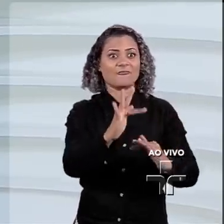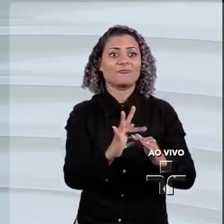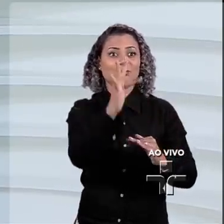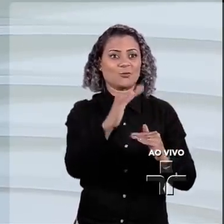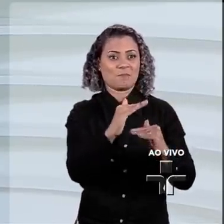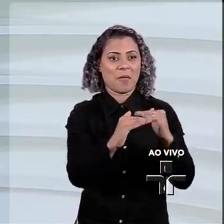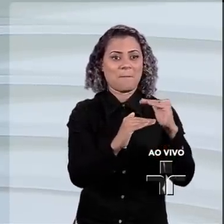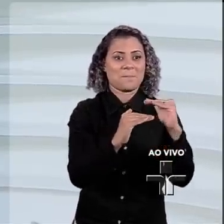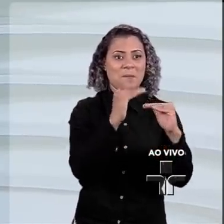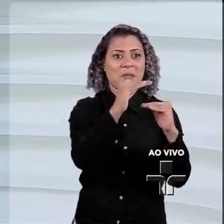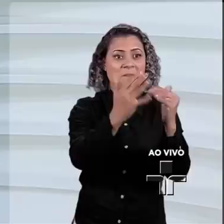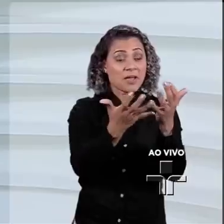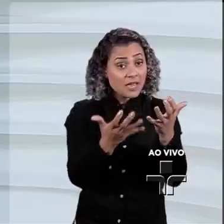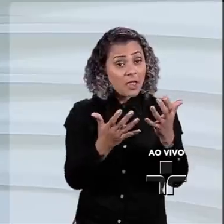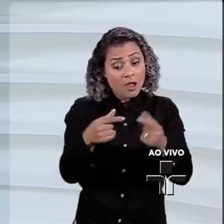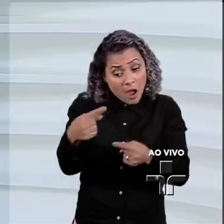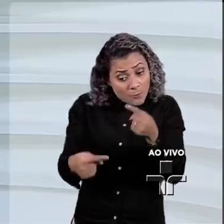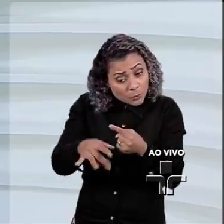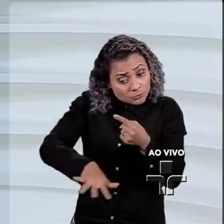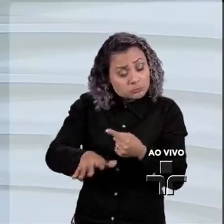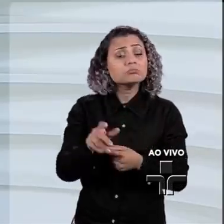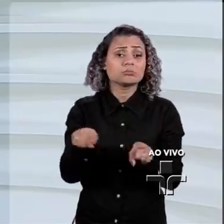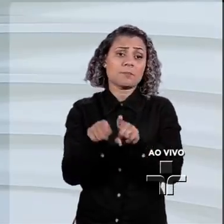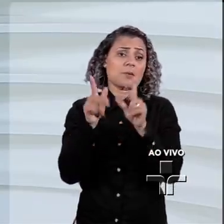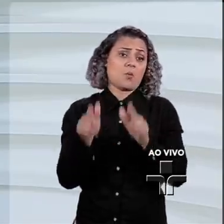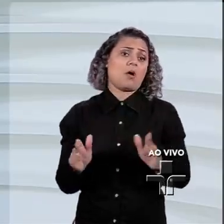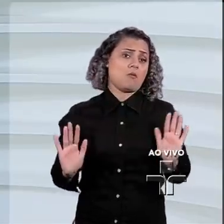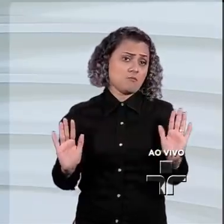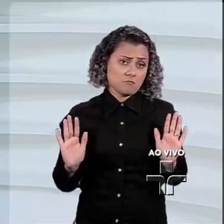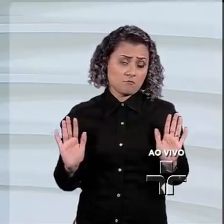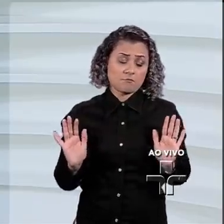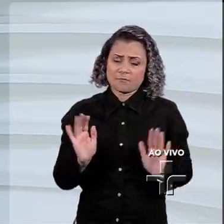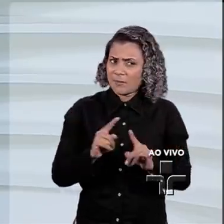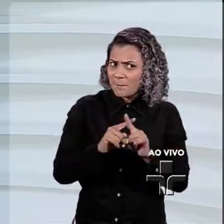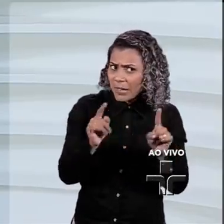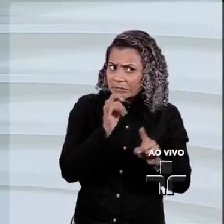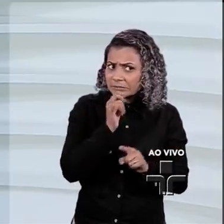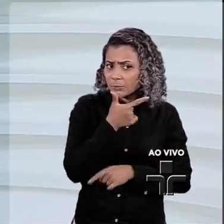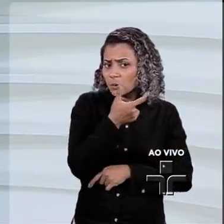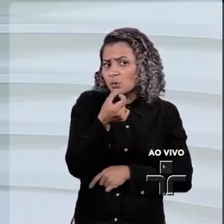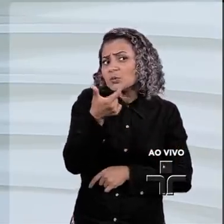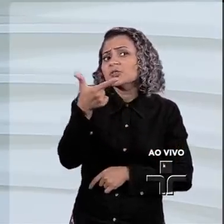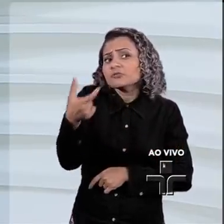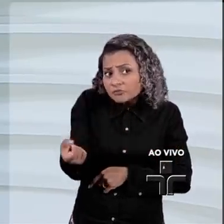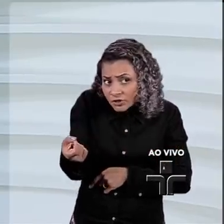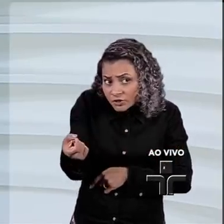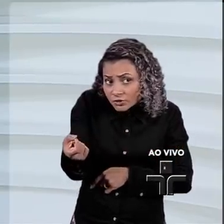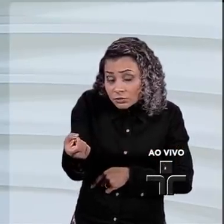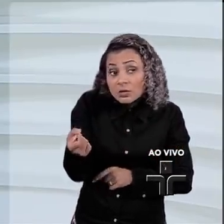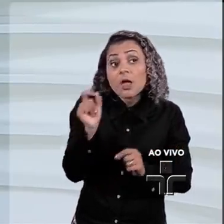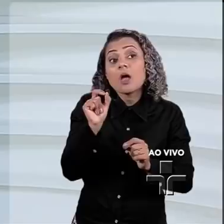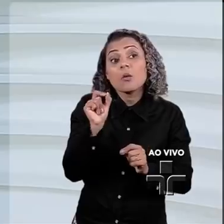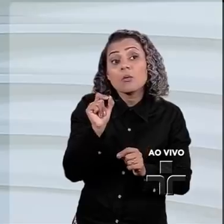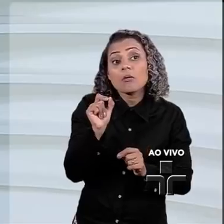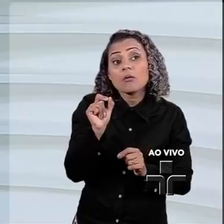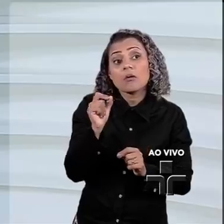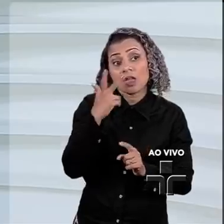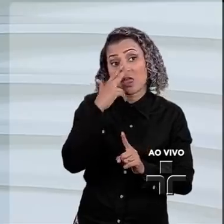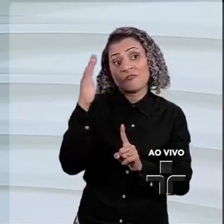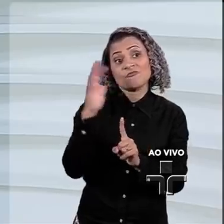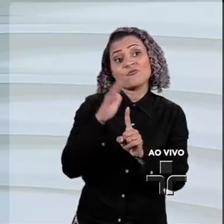empresa. A carreira política não é diferente. Agora, 2020 é consequência de